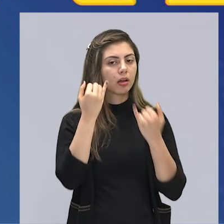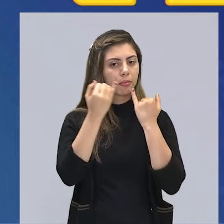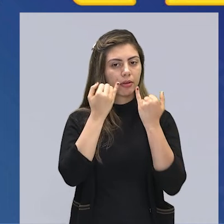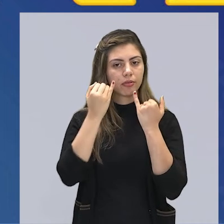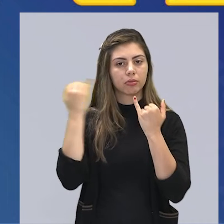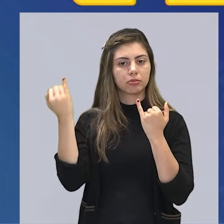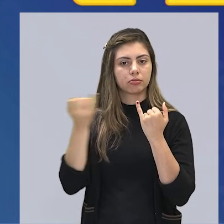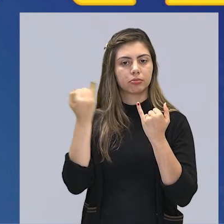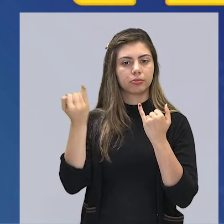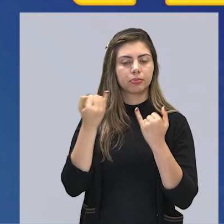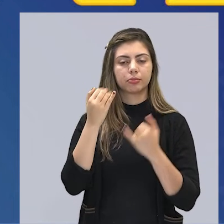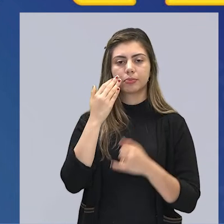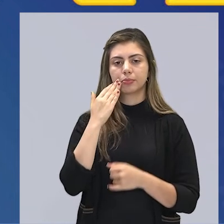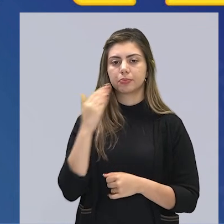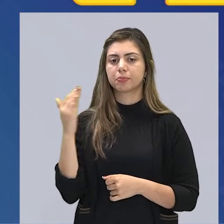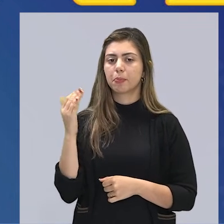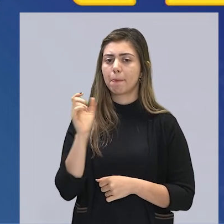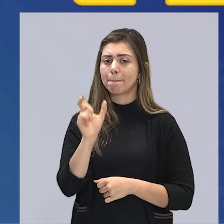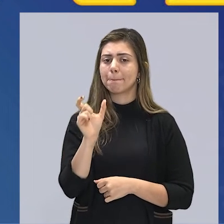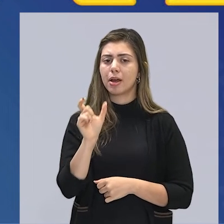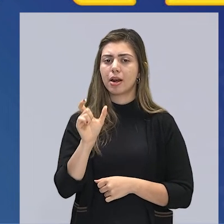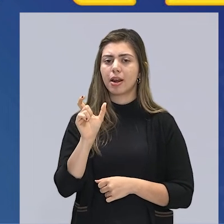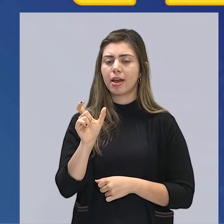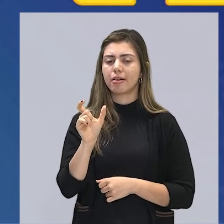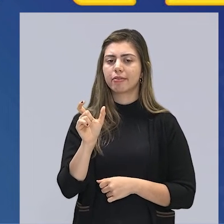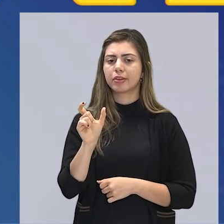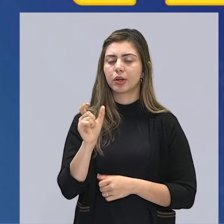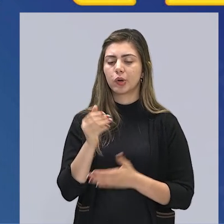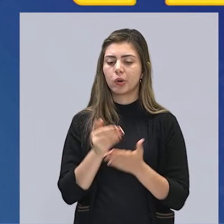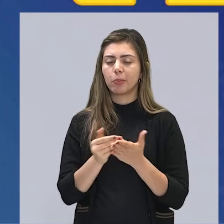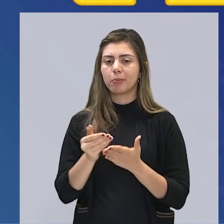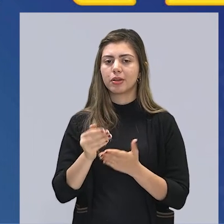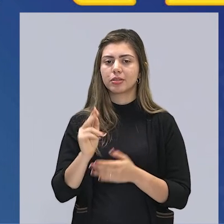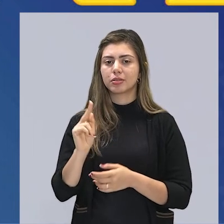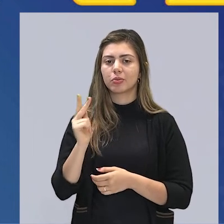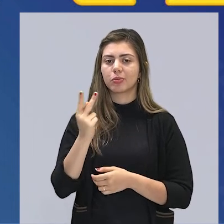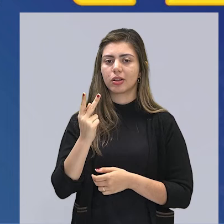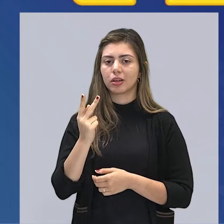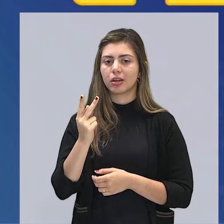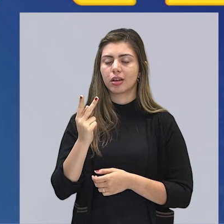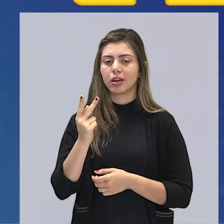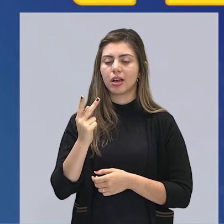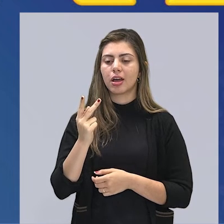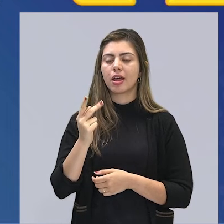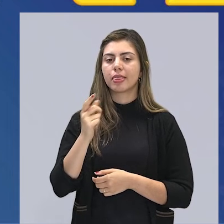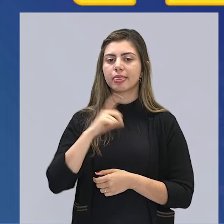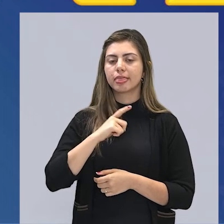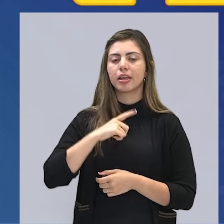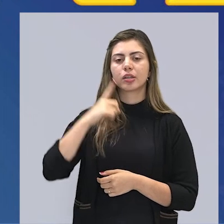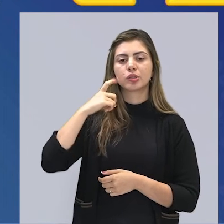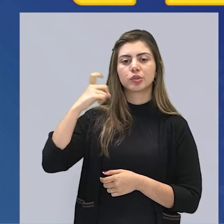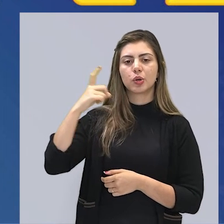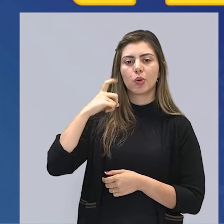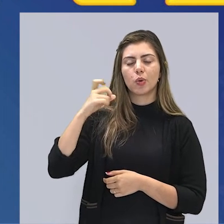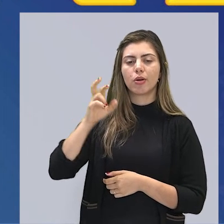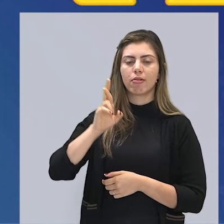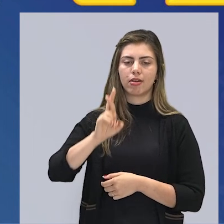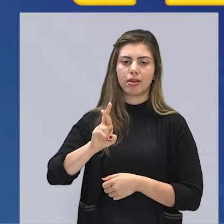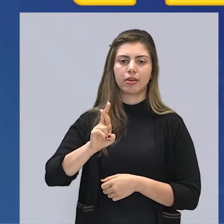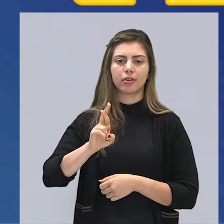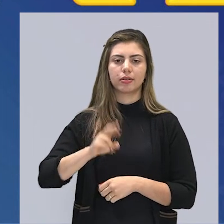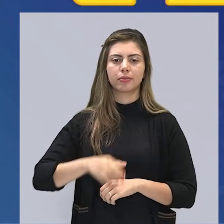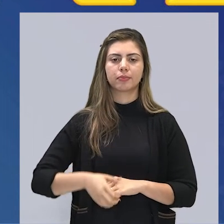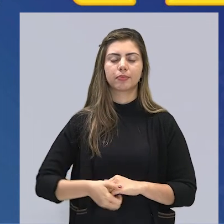só. Palavras em língua inglesa que iniciam com H vai ter som de R. Portanto, help.